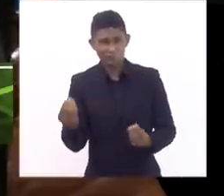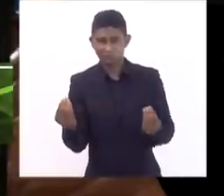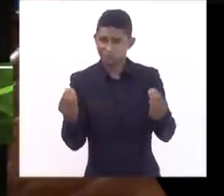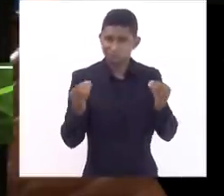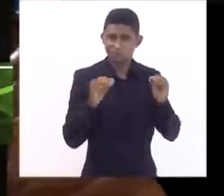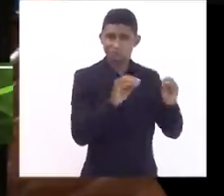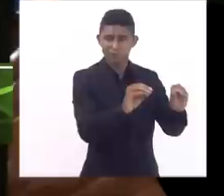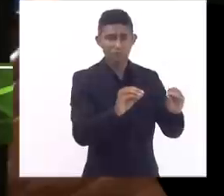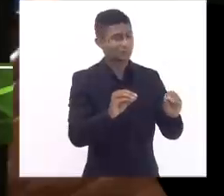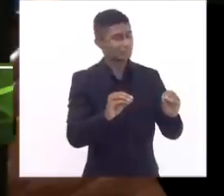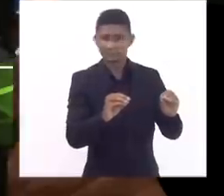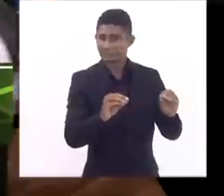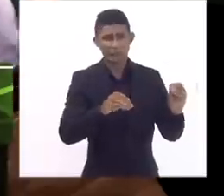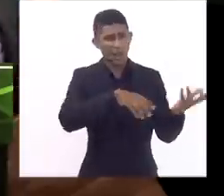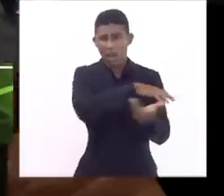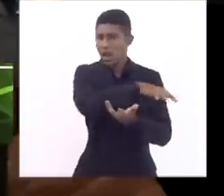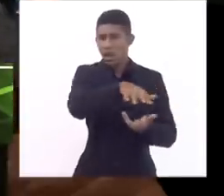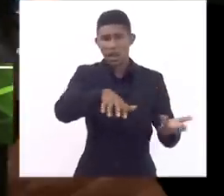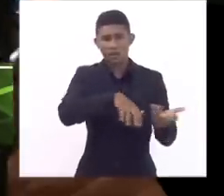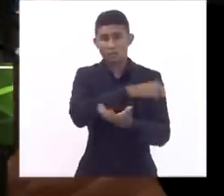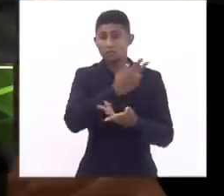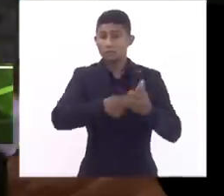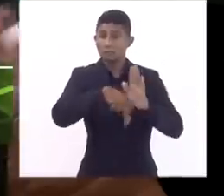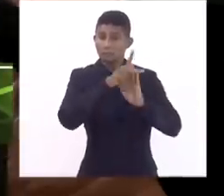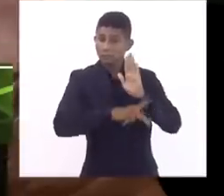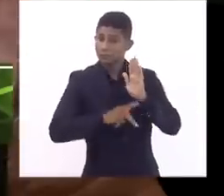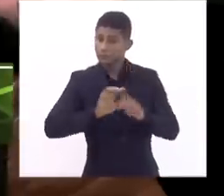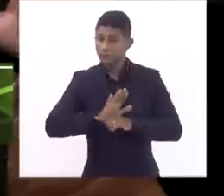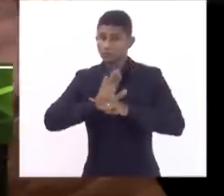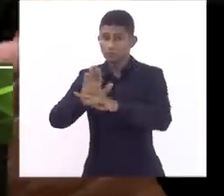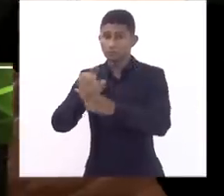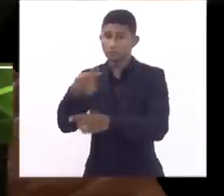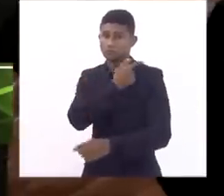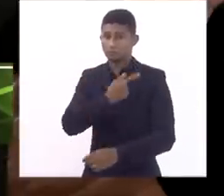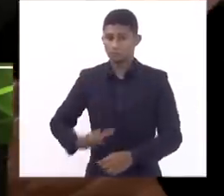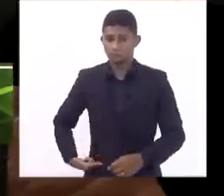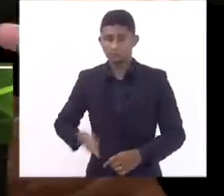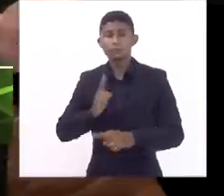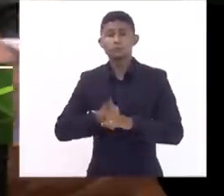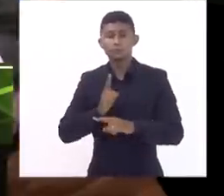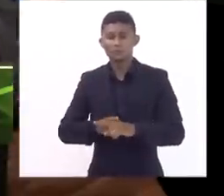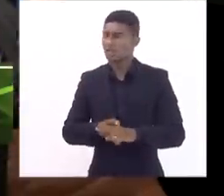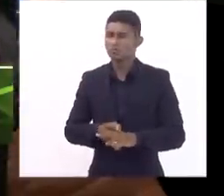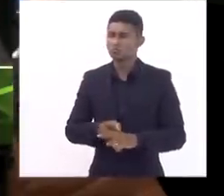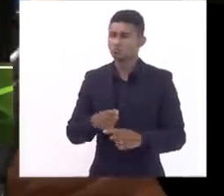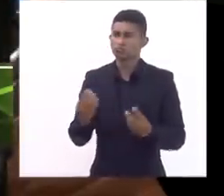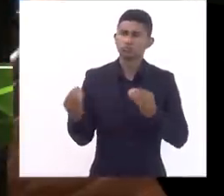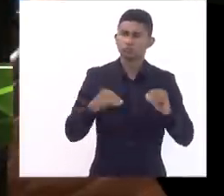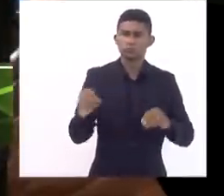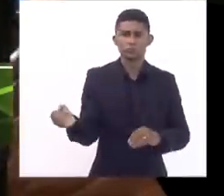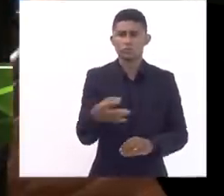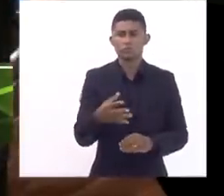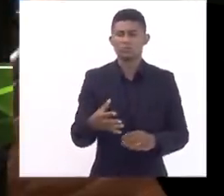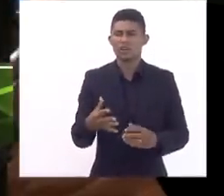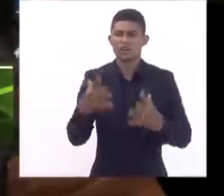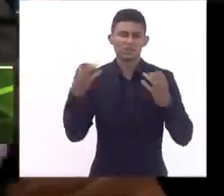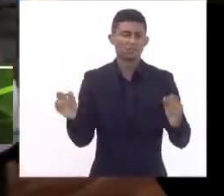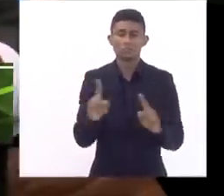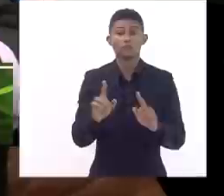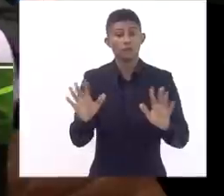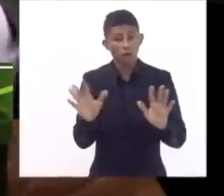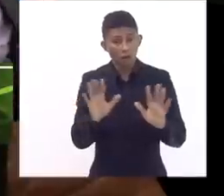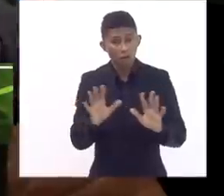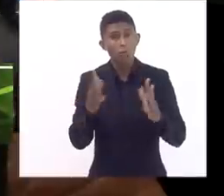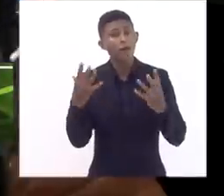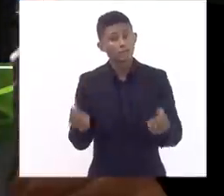um desastre. Esse projeto ajuda o governo, porque não nega a implantação da reforma, mas propõe que esse ano seja um ano para que o